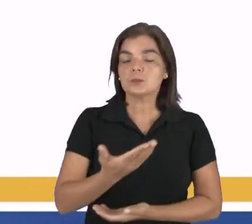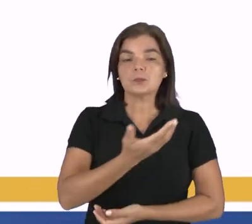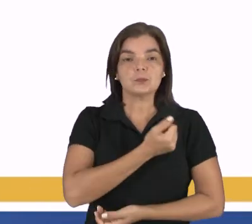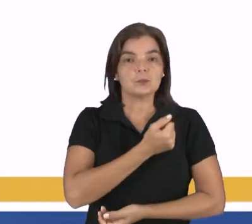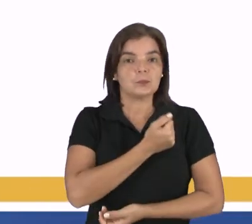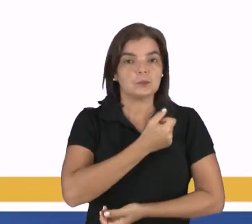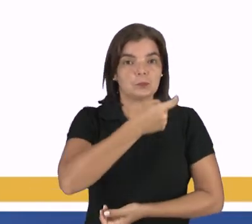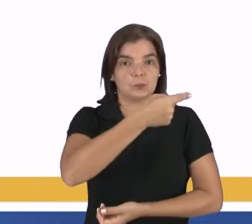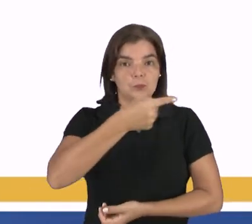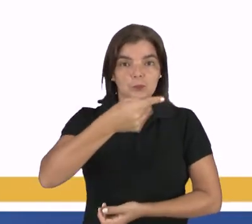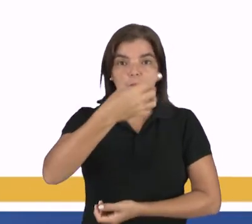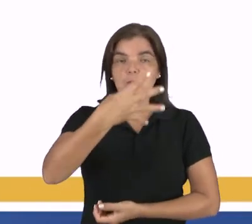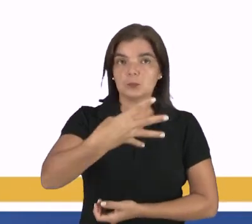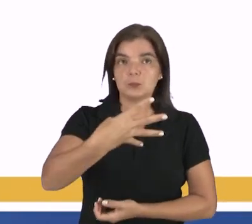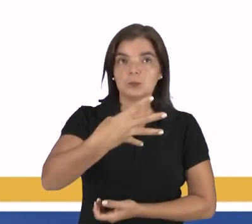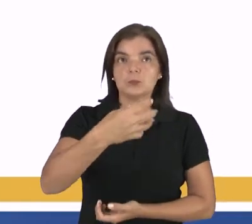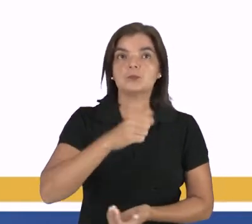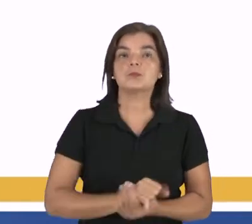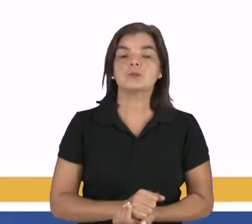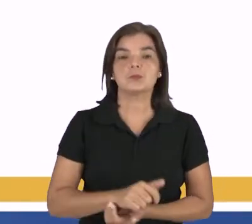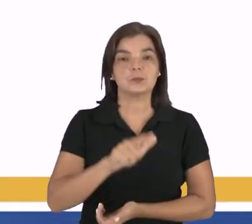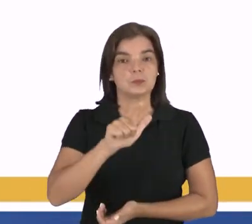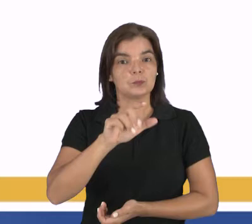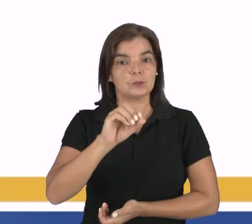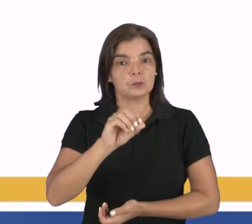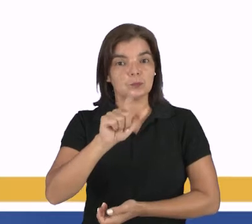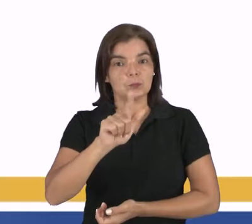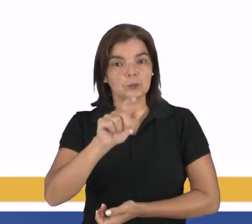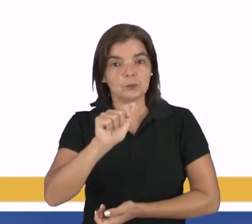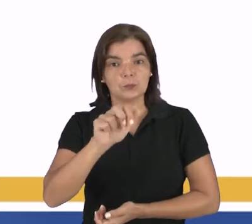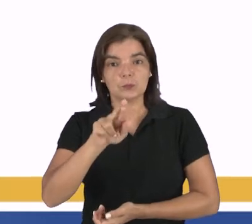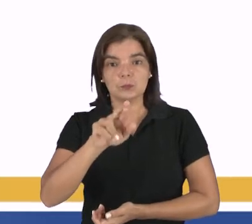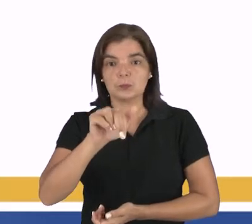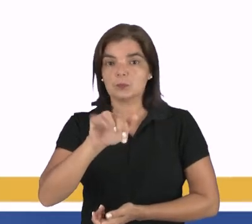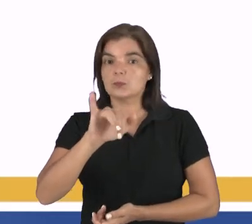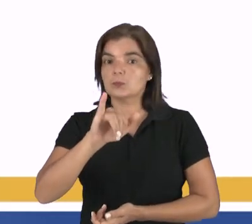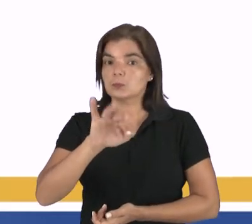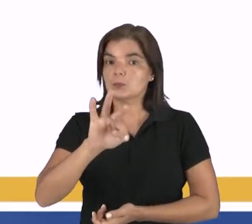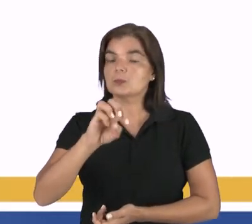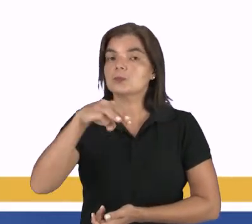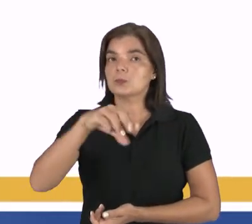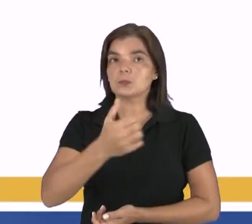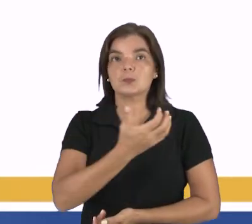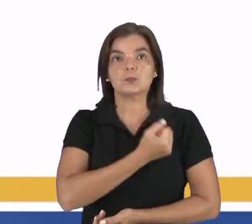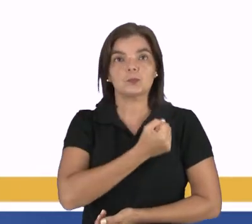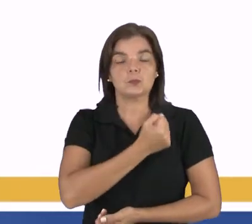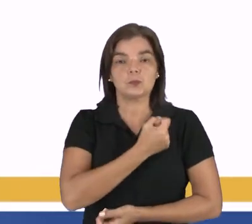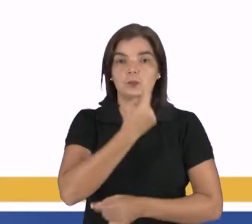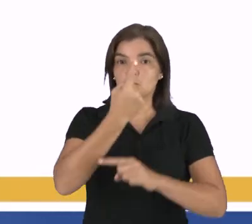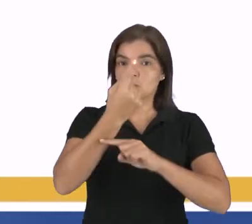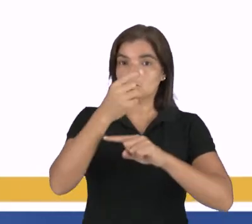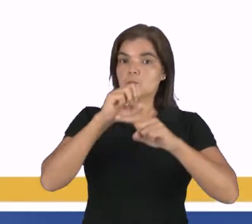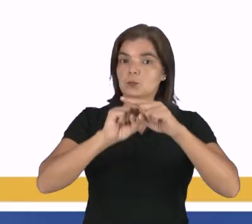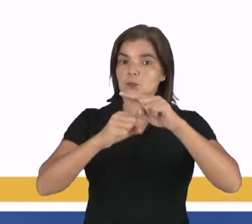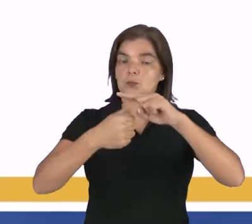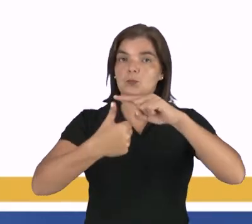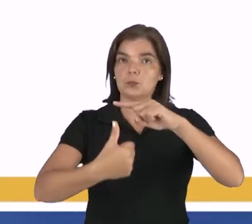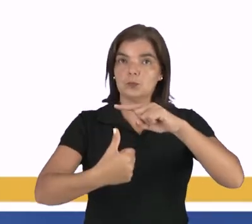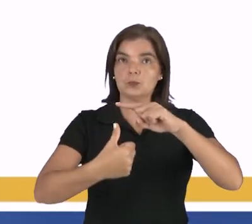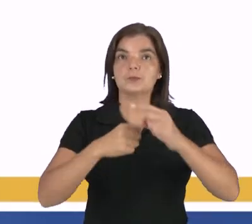Então, o nosso valor 4, ele é chamado de logaritmo do número 1